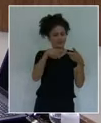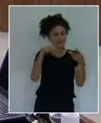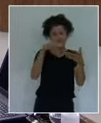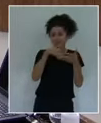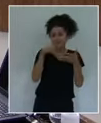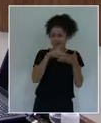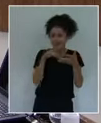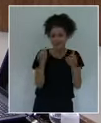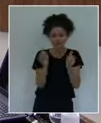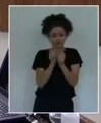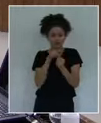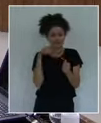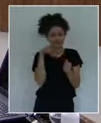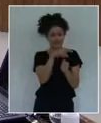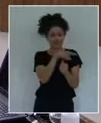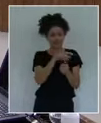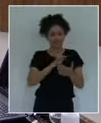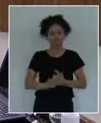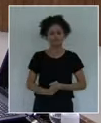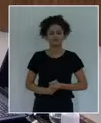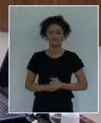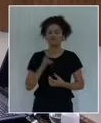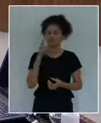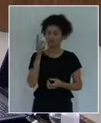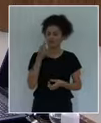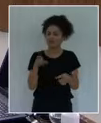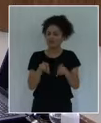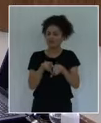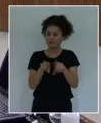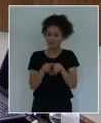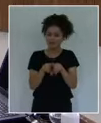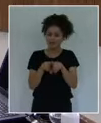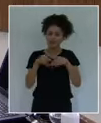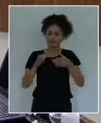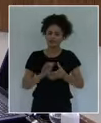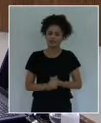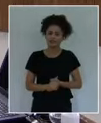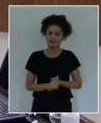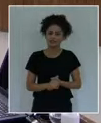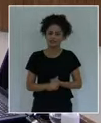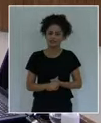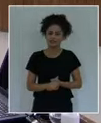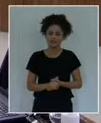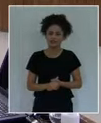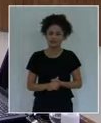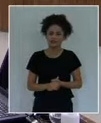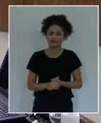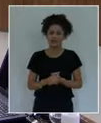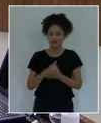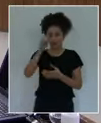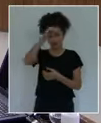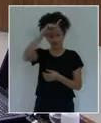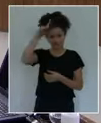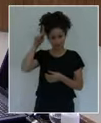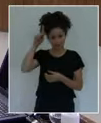junto com você, e falar com você, Cícero, que a prefeitura hoje,